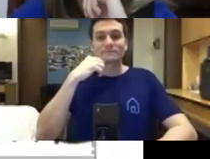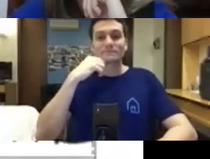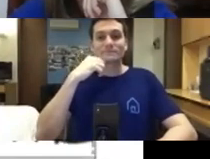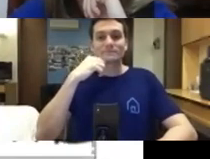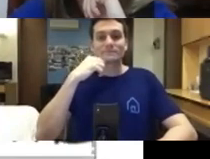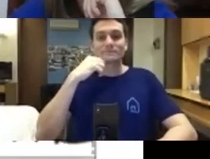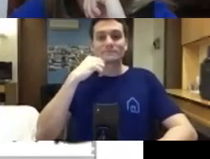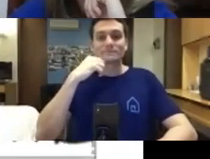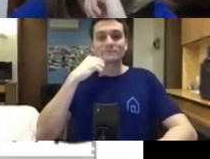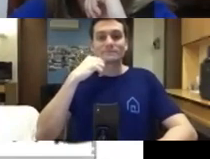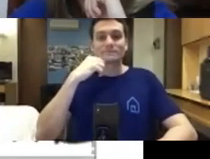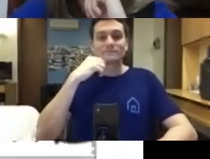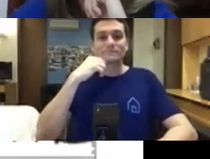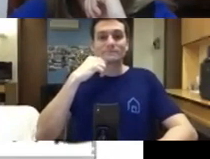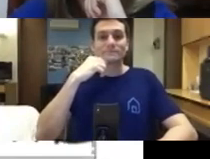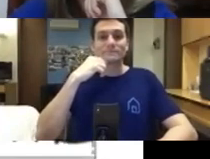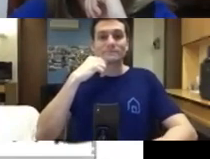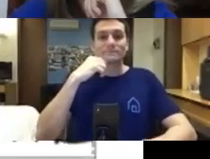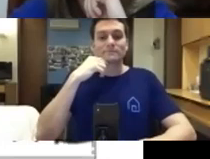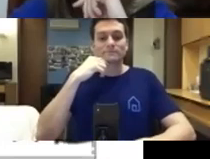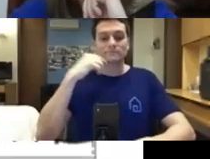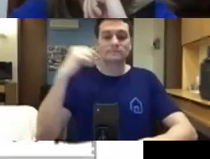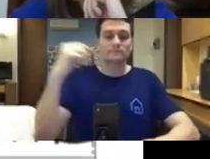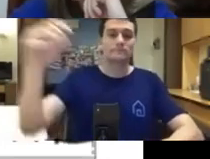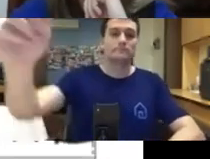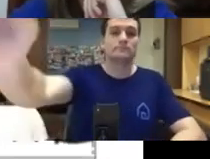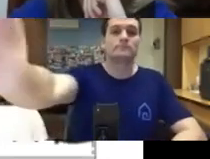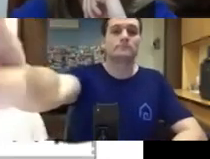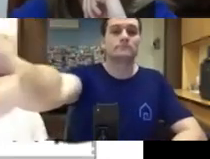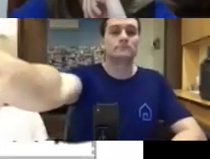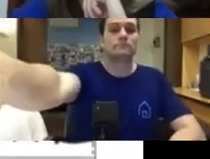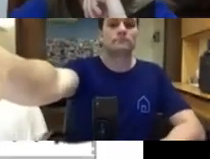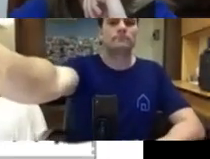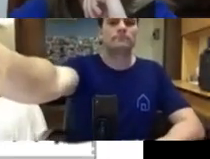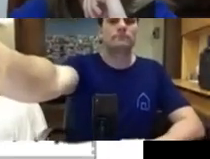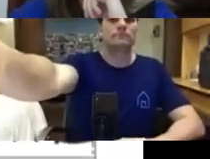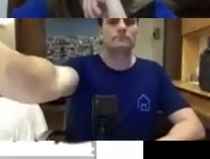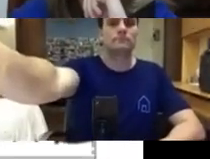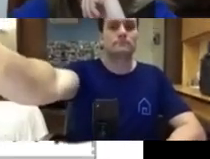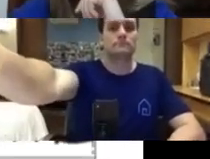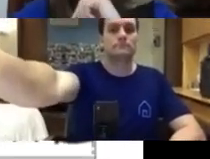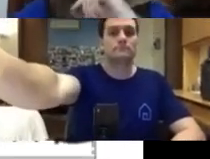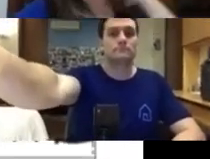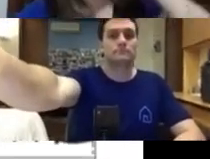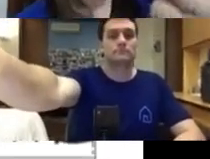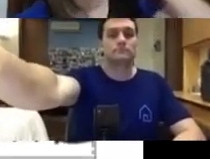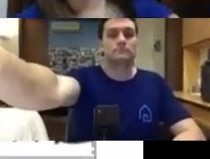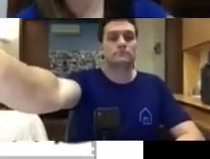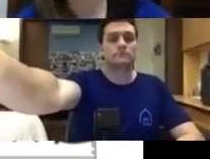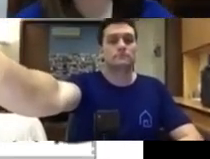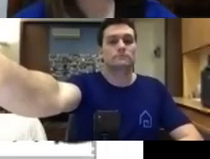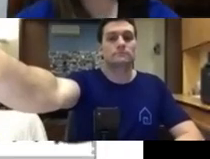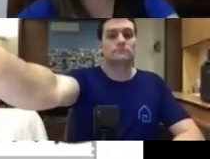perguntas internacionais para ti, o Renato. Todos eles estão fazendo uma série de perguntas sobre aquele assunto que a gente estava tratando, sobre tempo